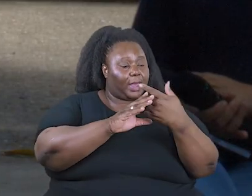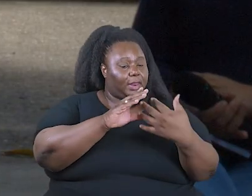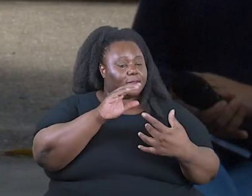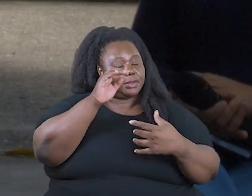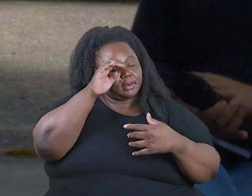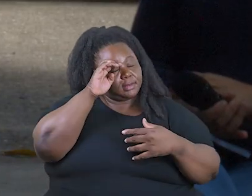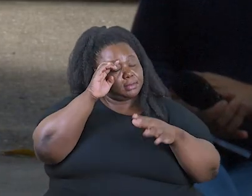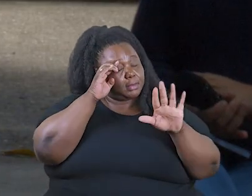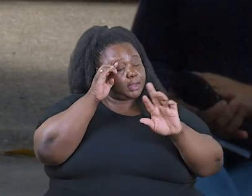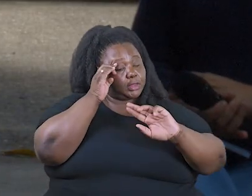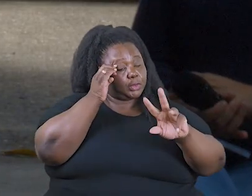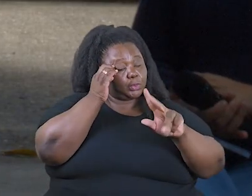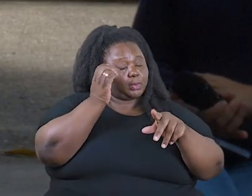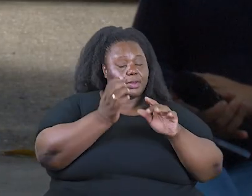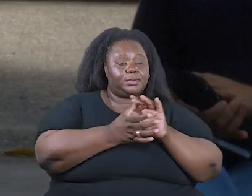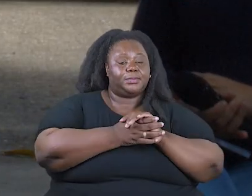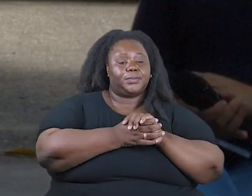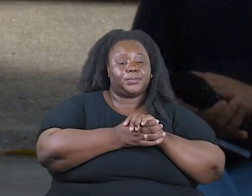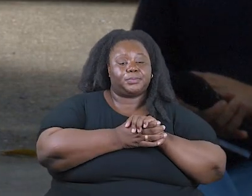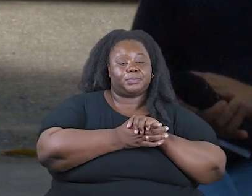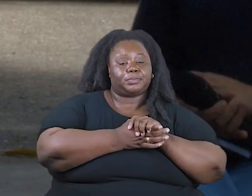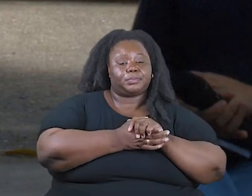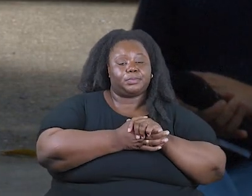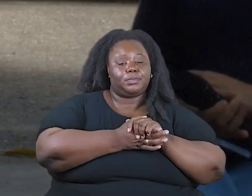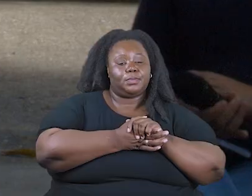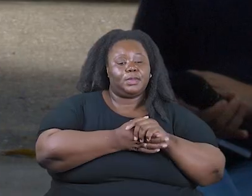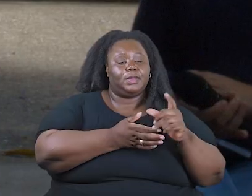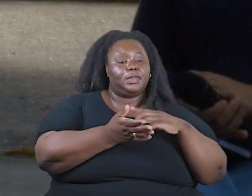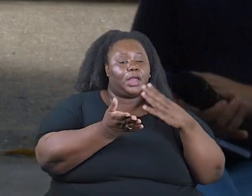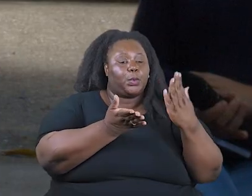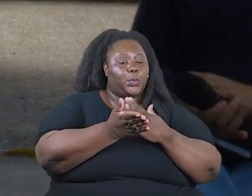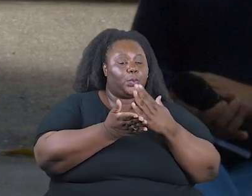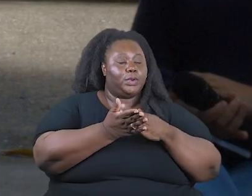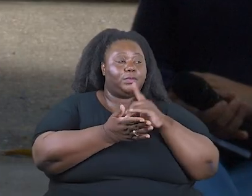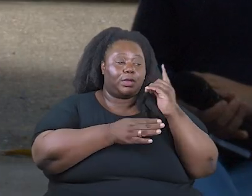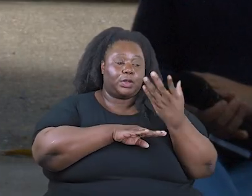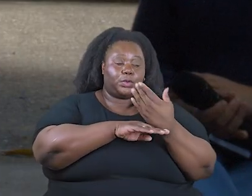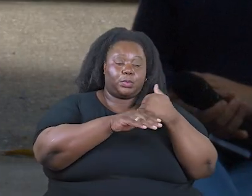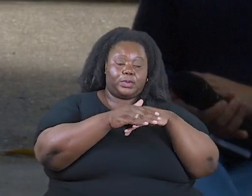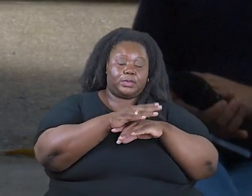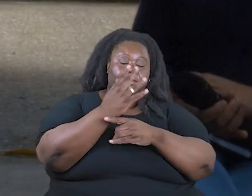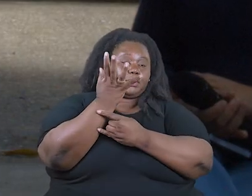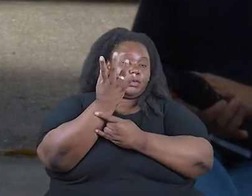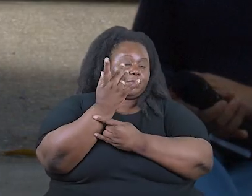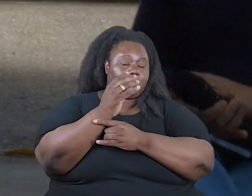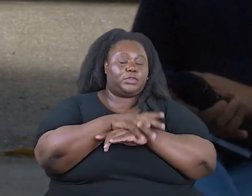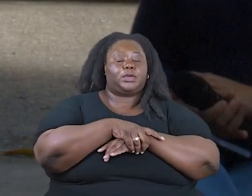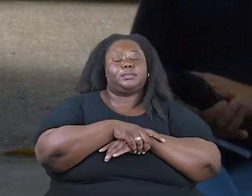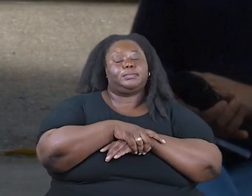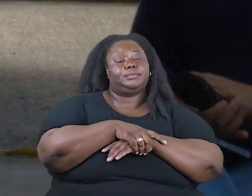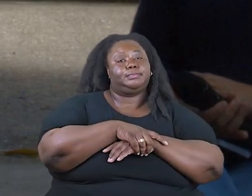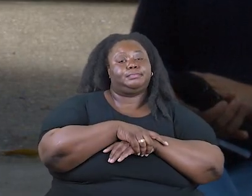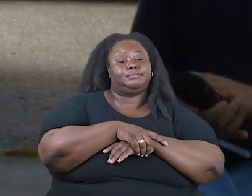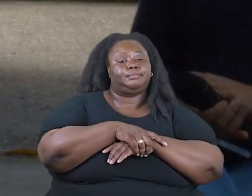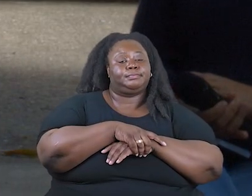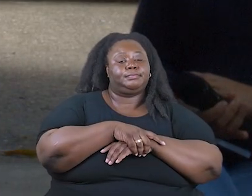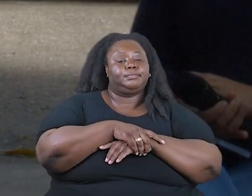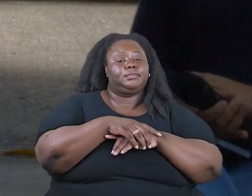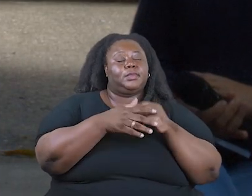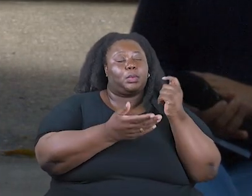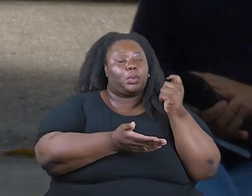característica, mas não necessariamente, né? Tem um livro que tem lá no acervo da UFMG,